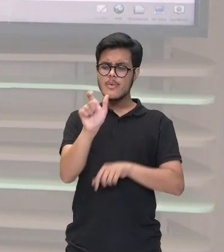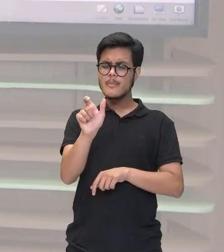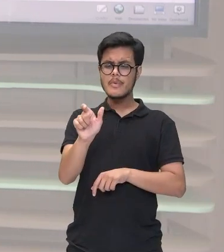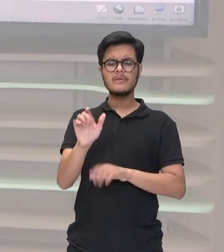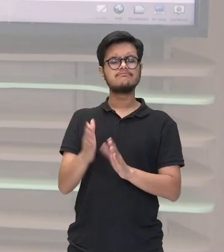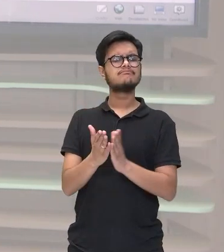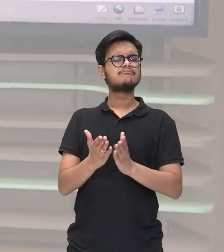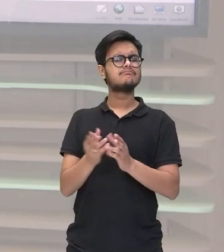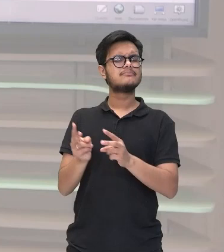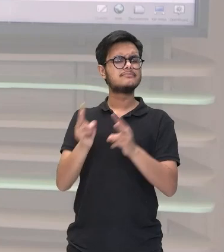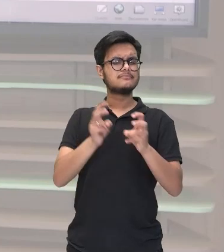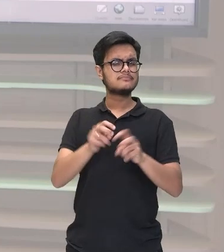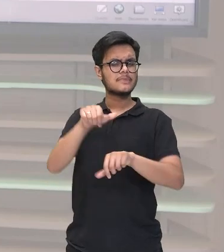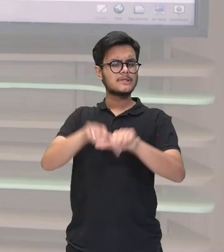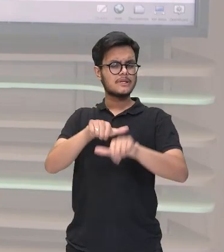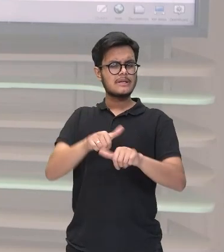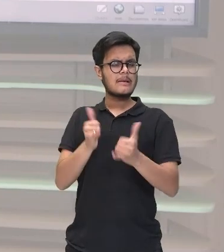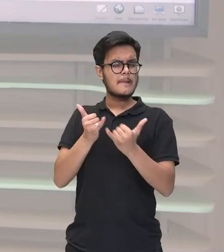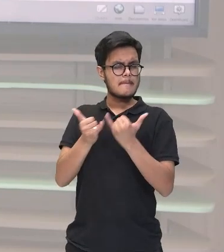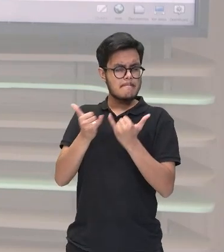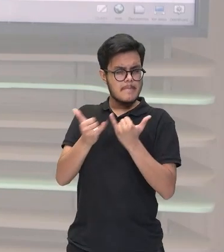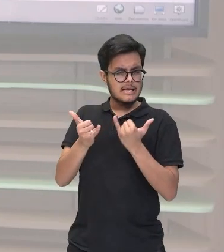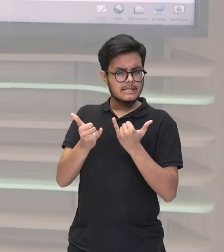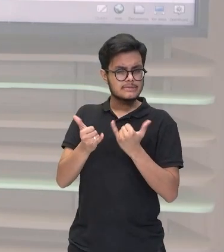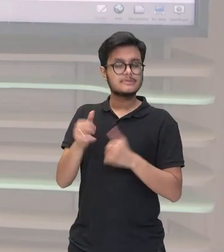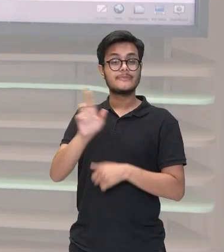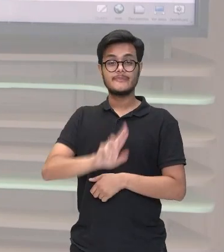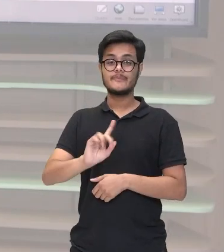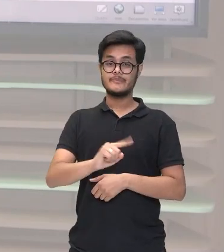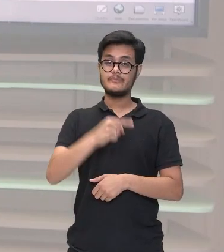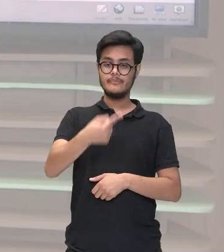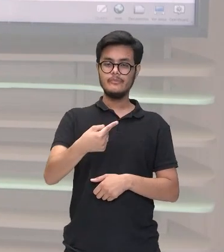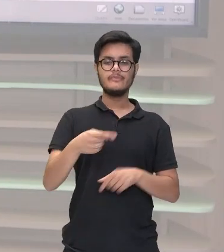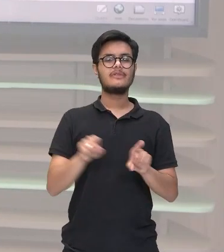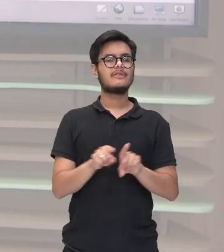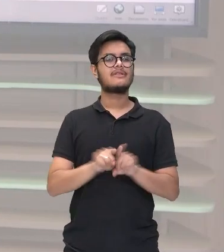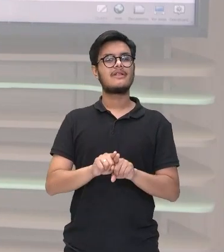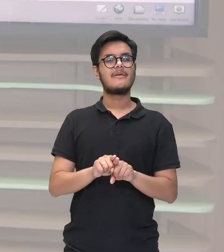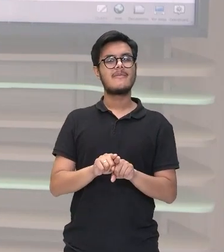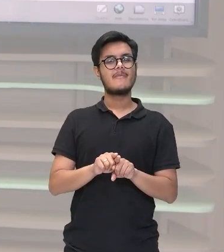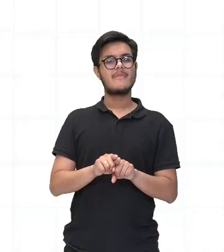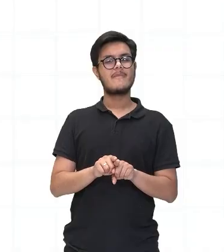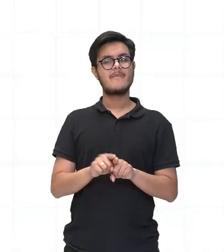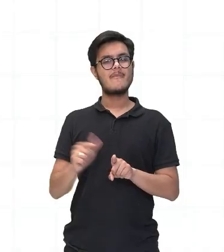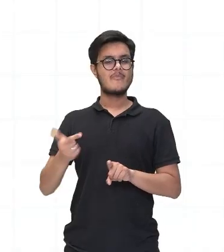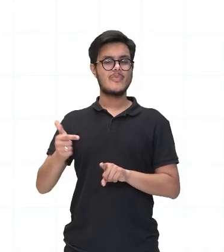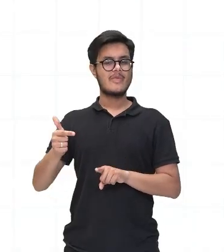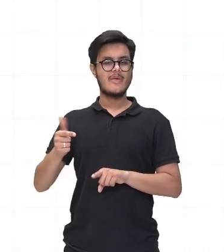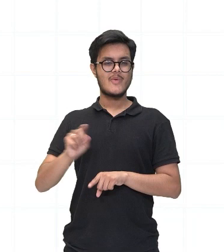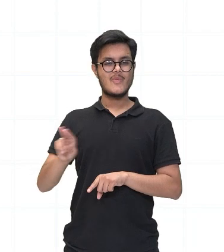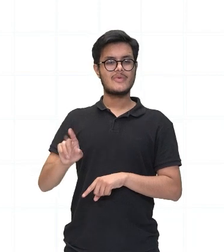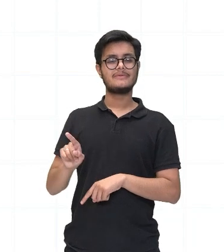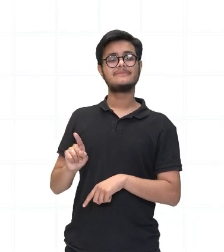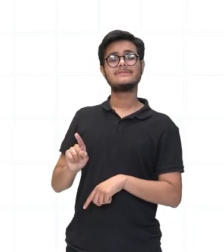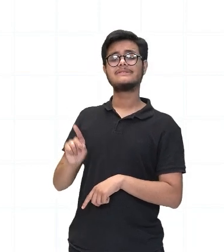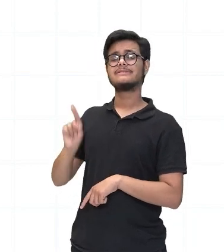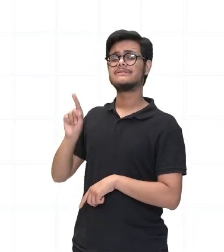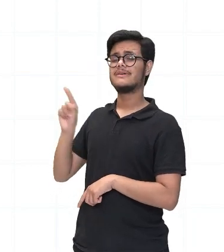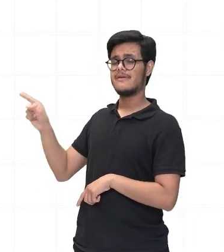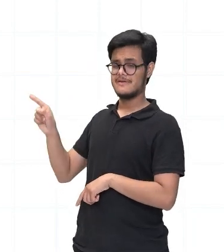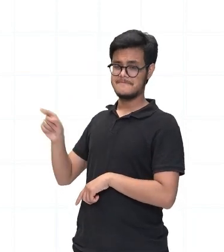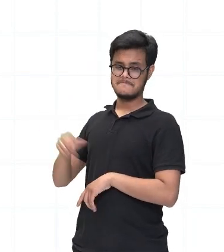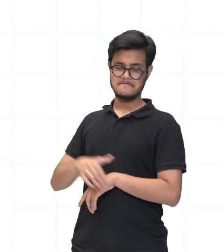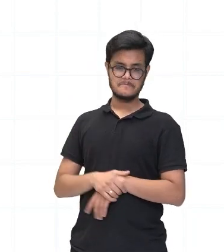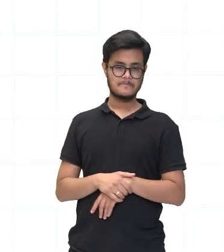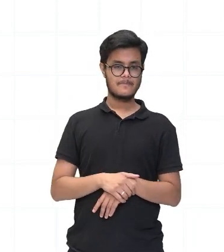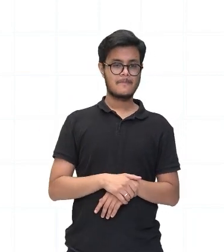você observa de semelhante, os que utilizam hífen e os que não utilizam. Observe aí, olha só. Então temos